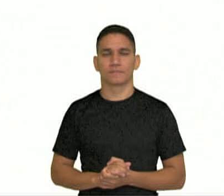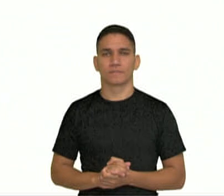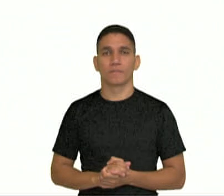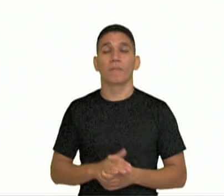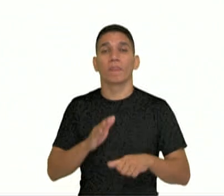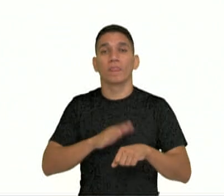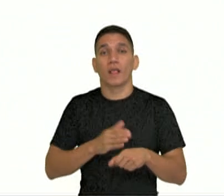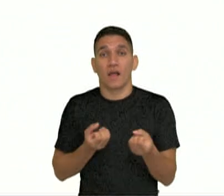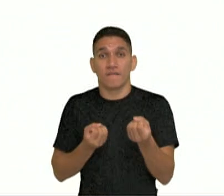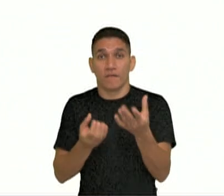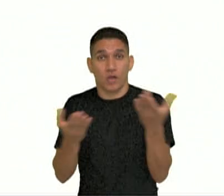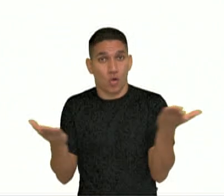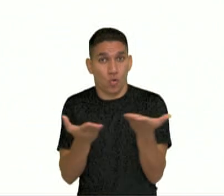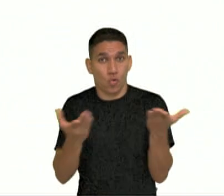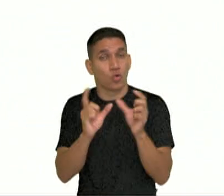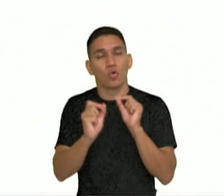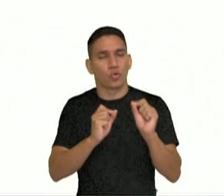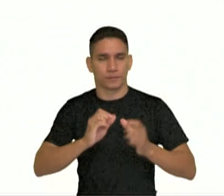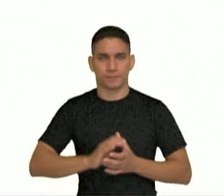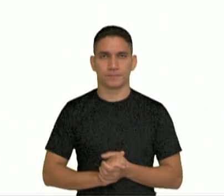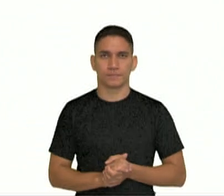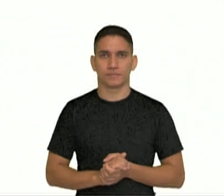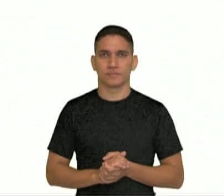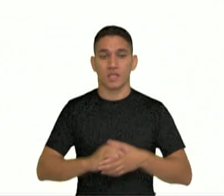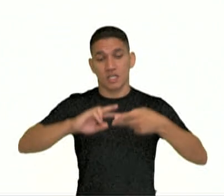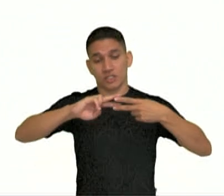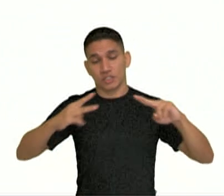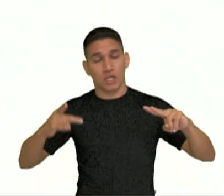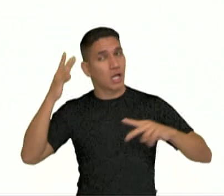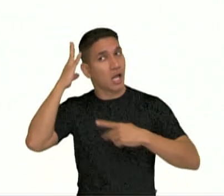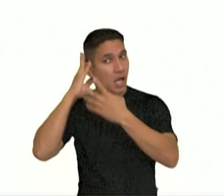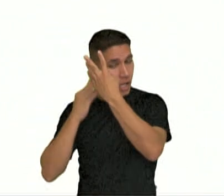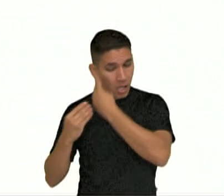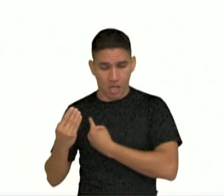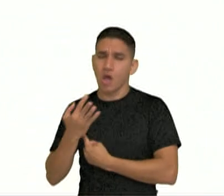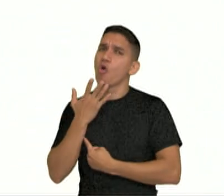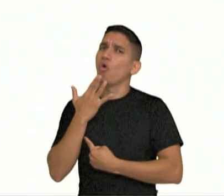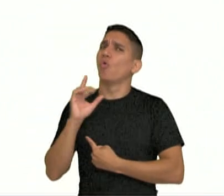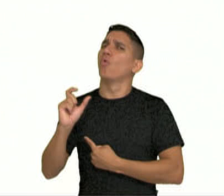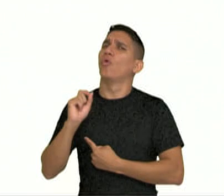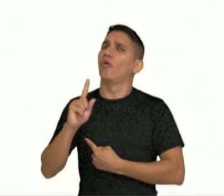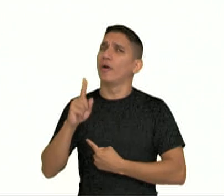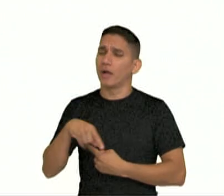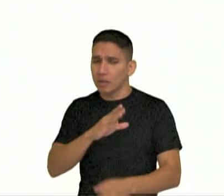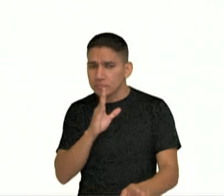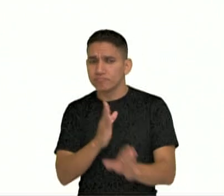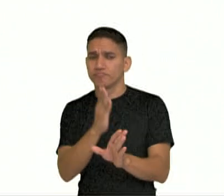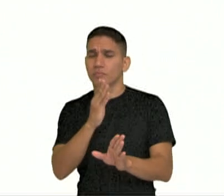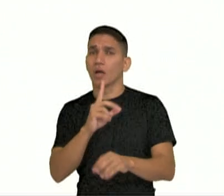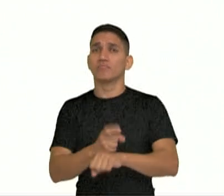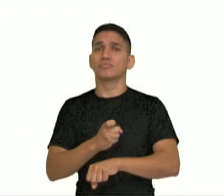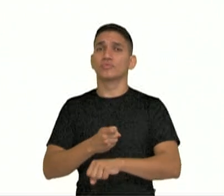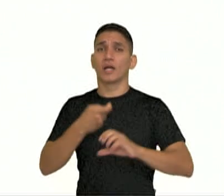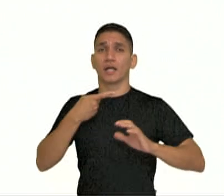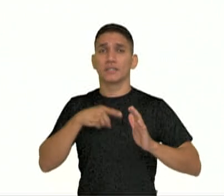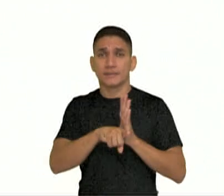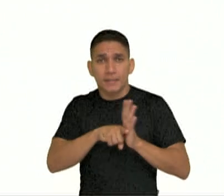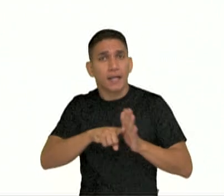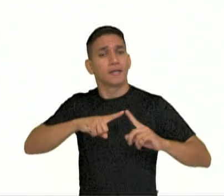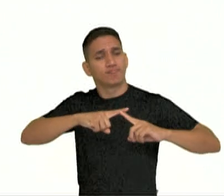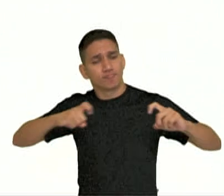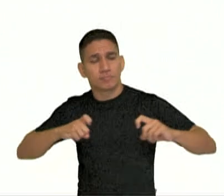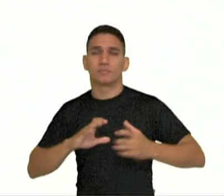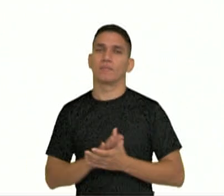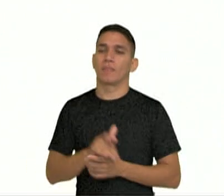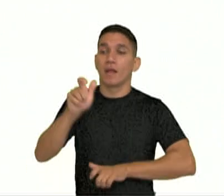Na notícia de hoje, gente, olha só. Genética da cor dos cabelos humanos é descoberta por cientistas. Pesquisadores